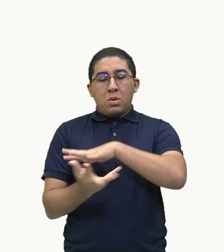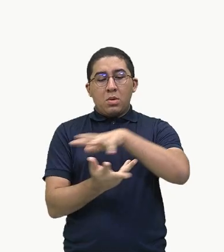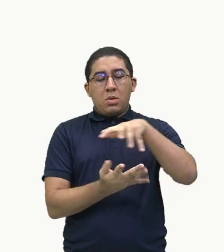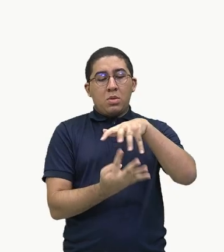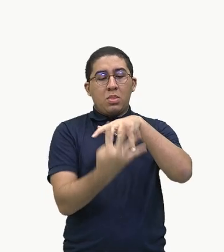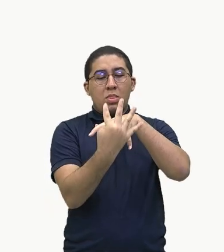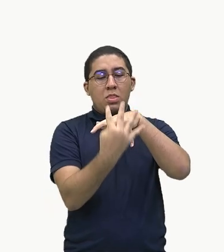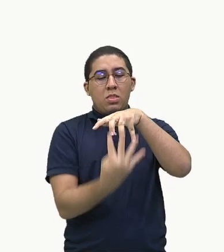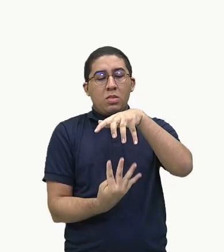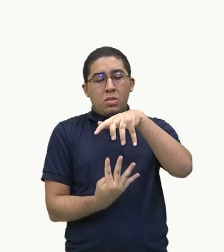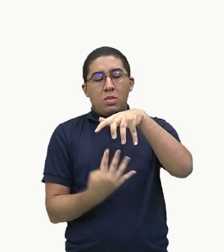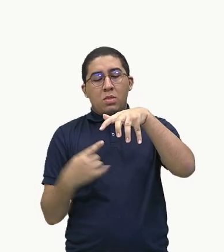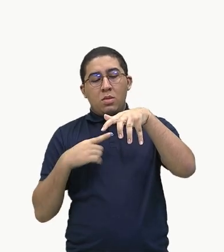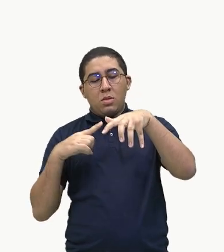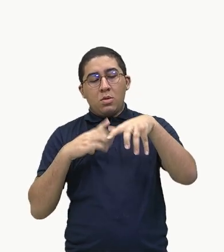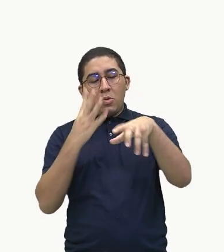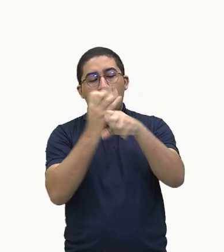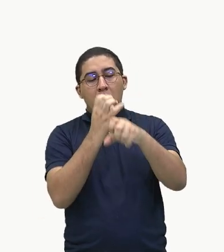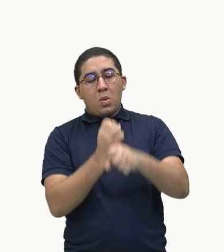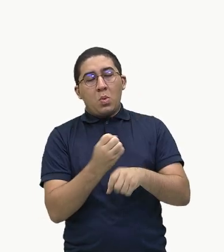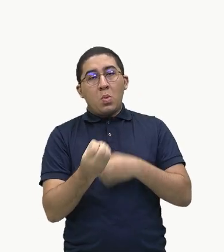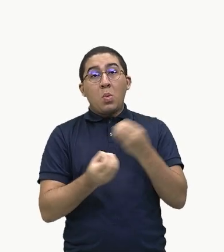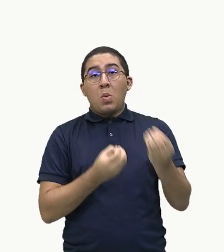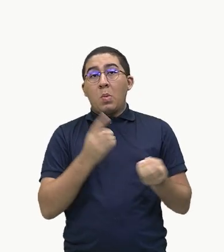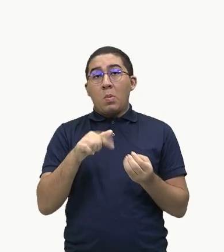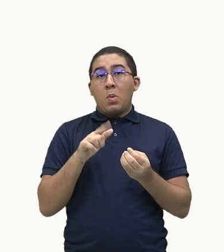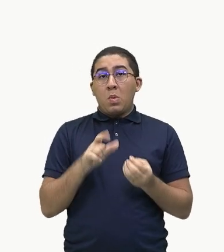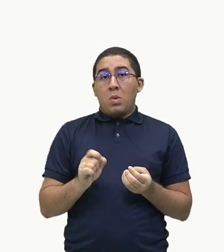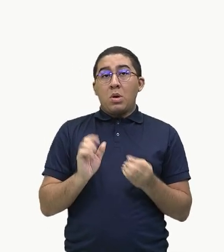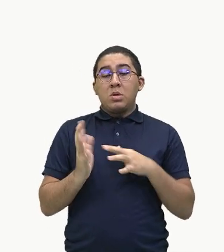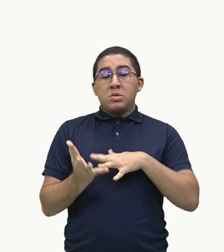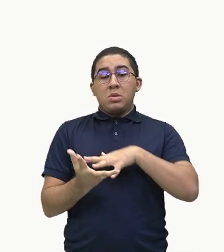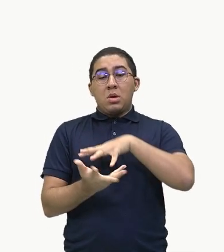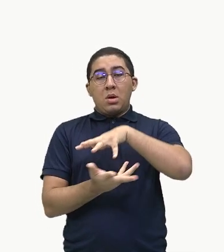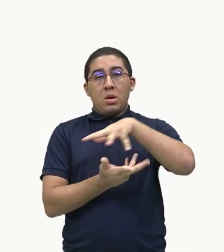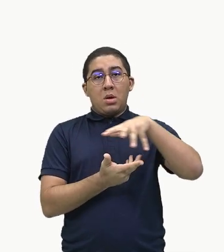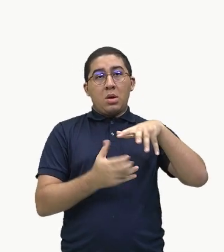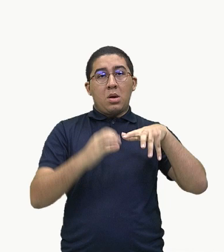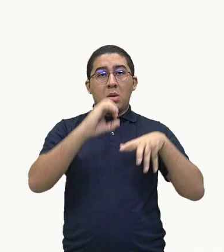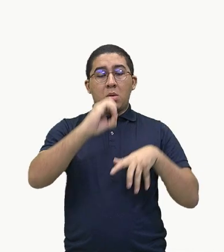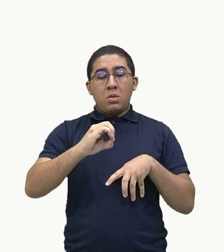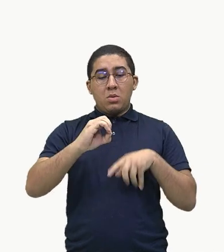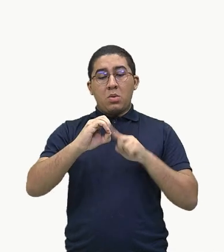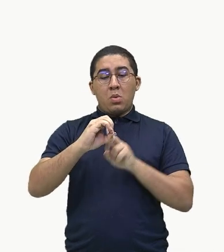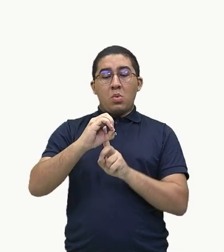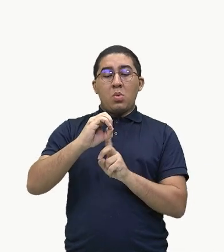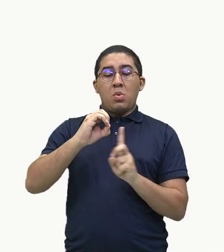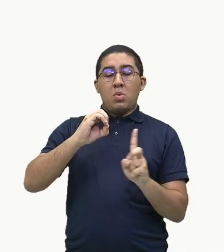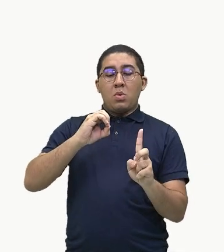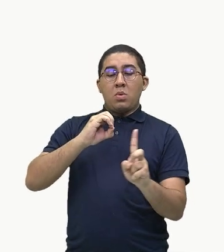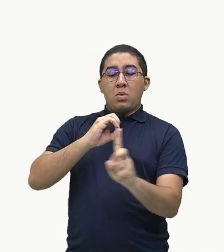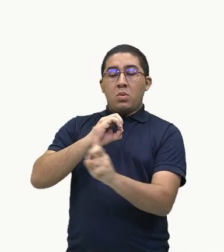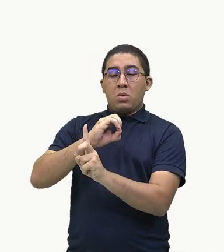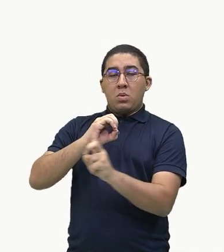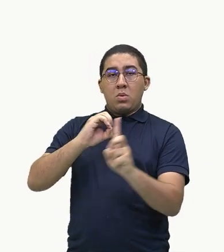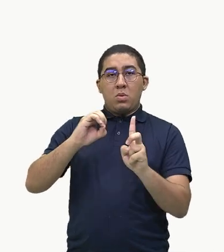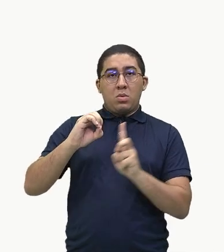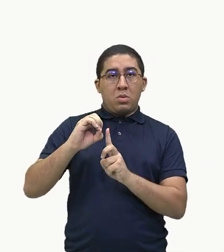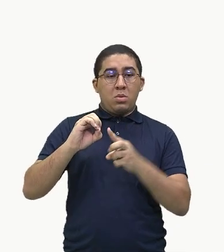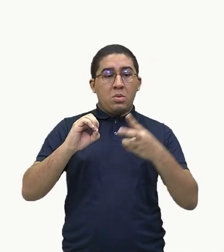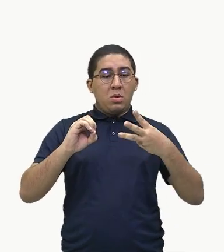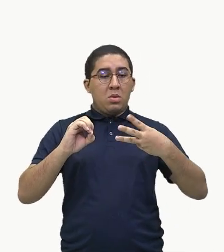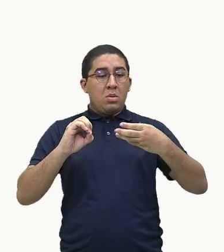foi feito com base, né, na circunferência da Terra, onde a Terra gira